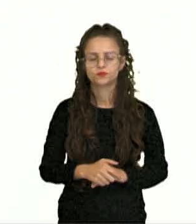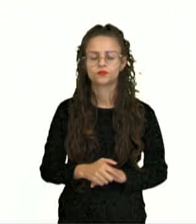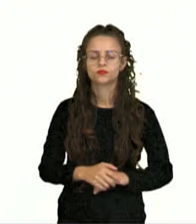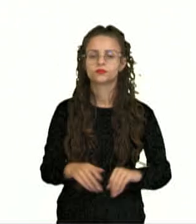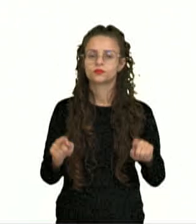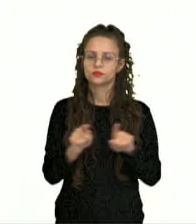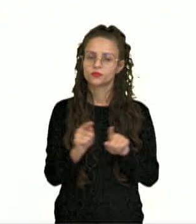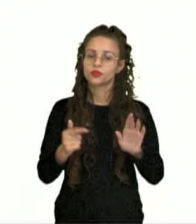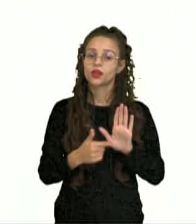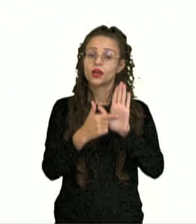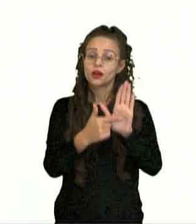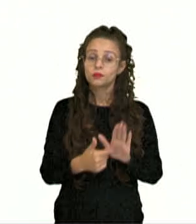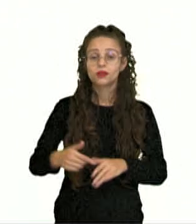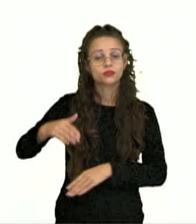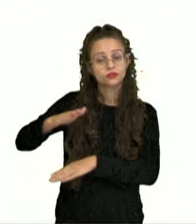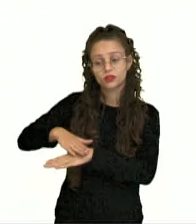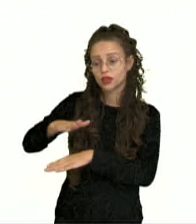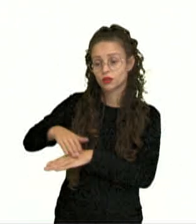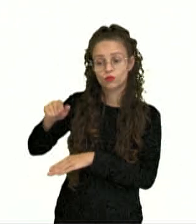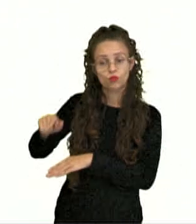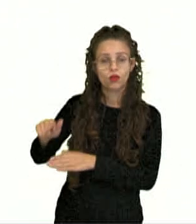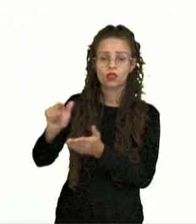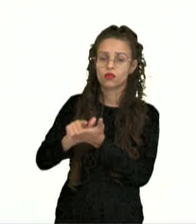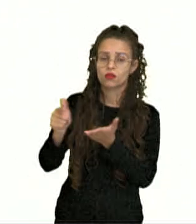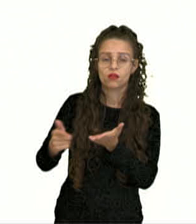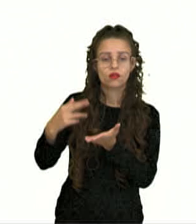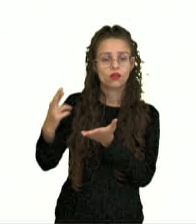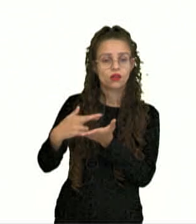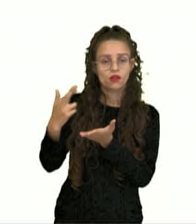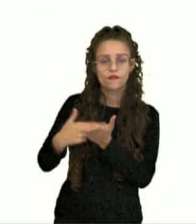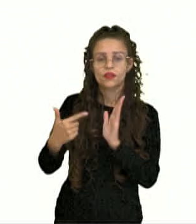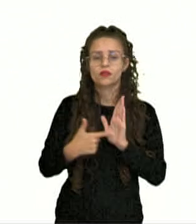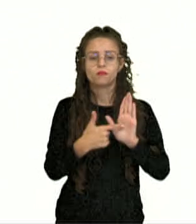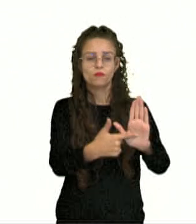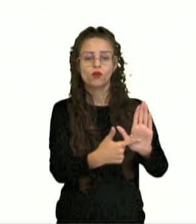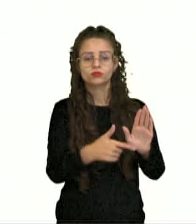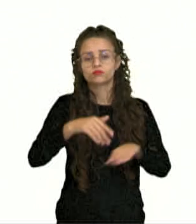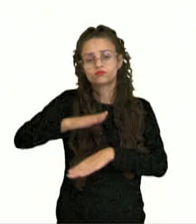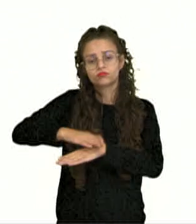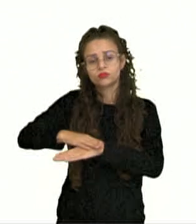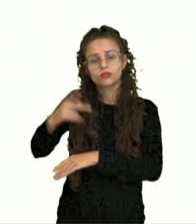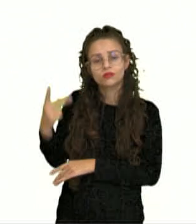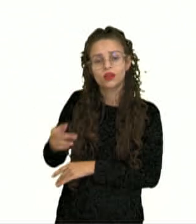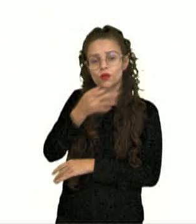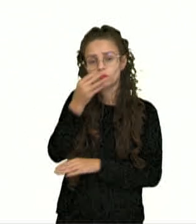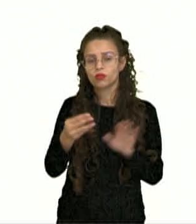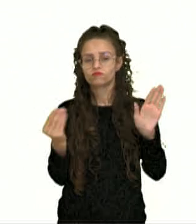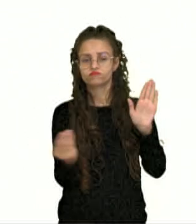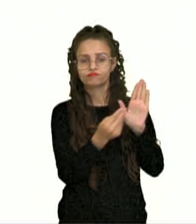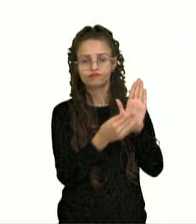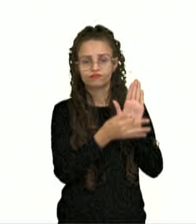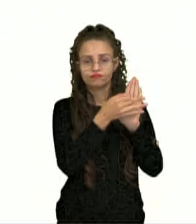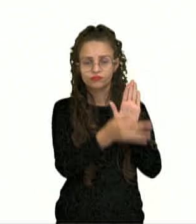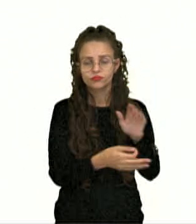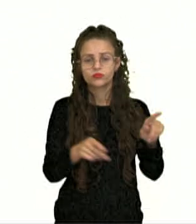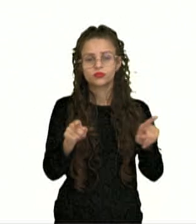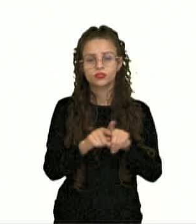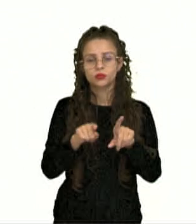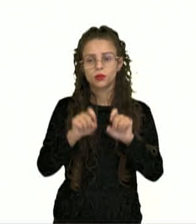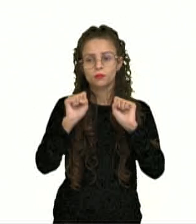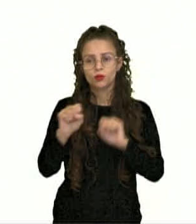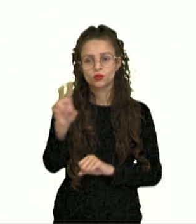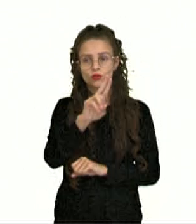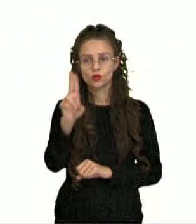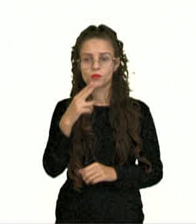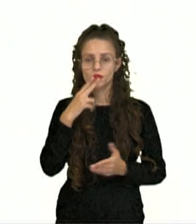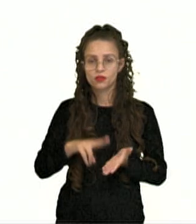apresentam a opinião do meio de comunicação, revista, jornal, rádio, o que for, e também intitulados como carta ao leitor